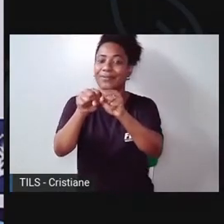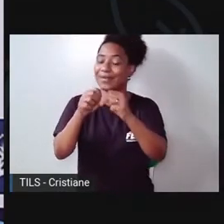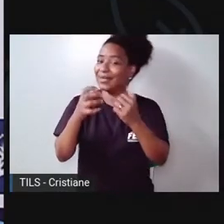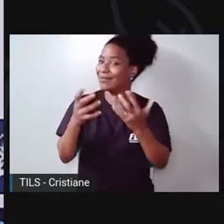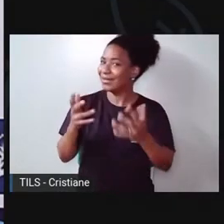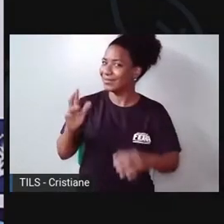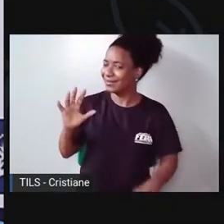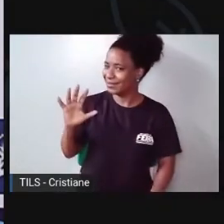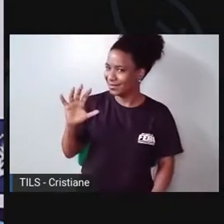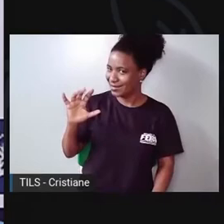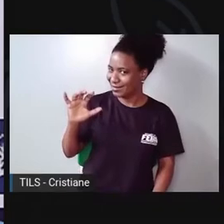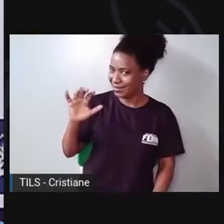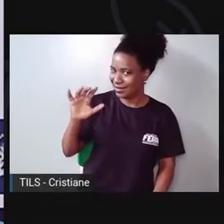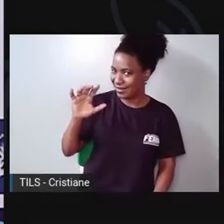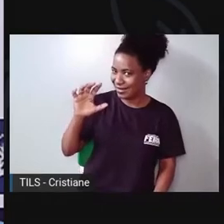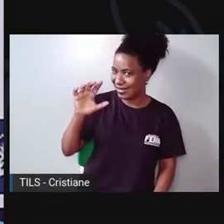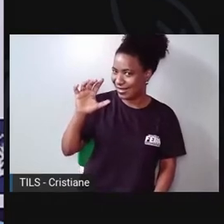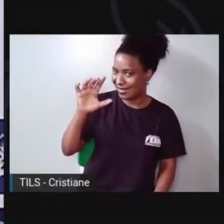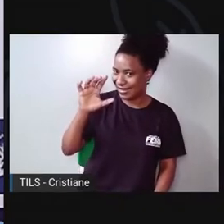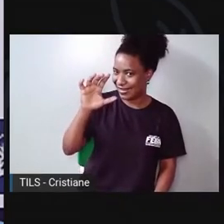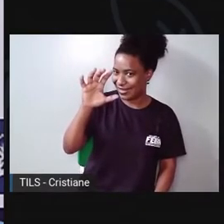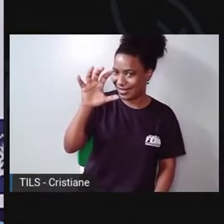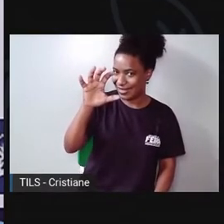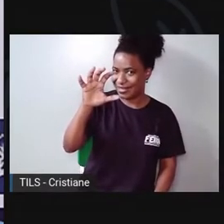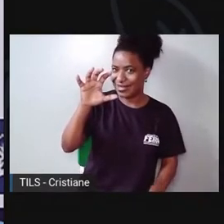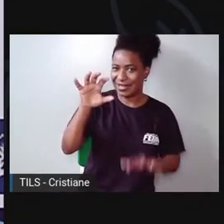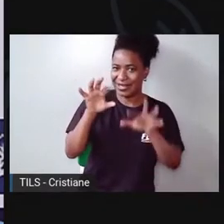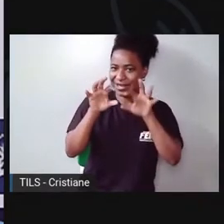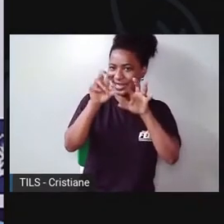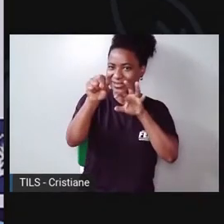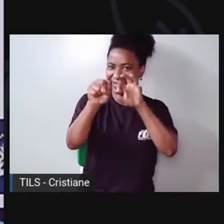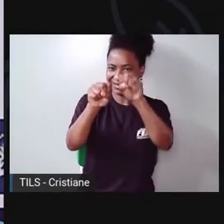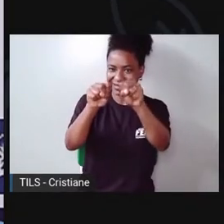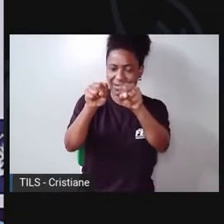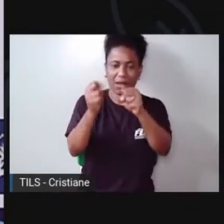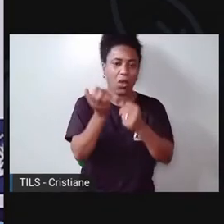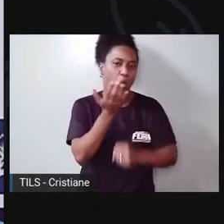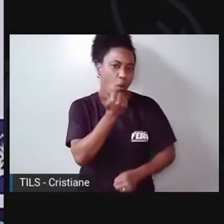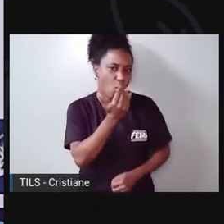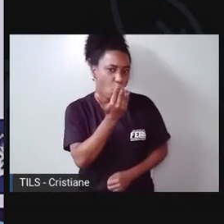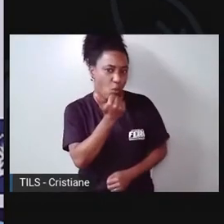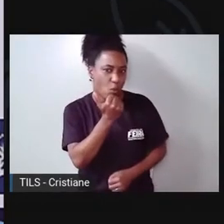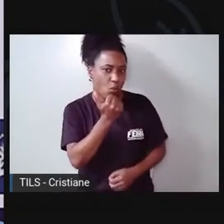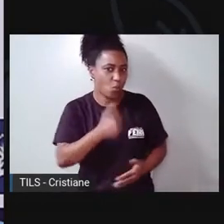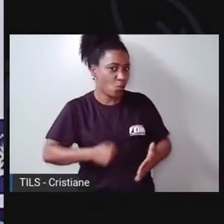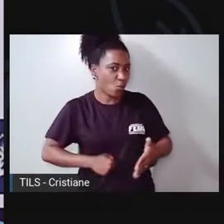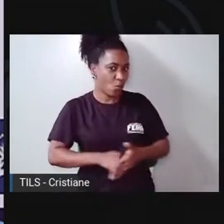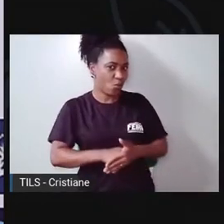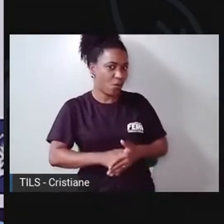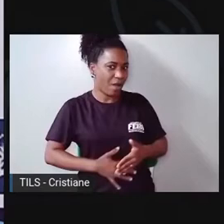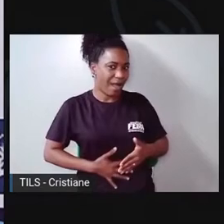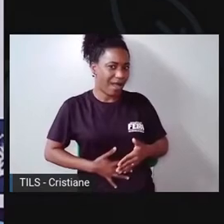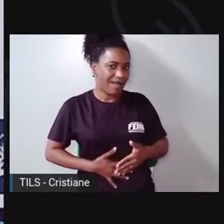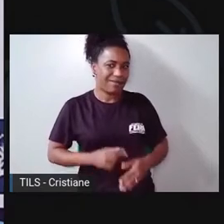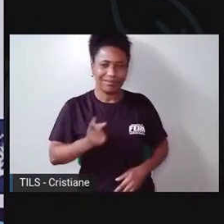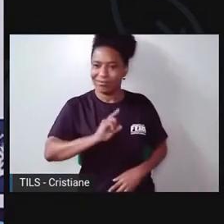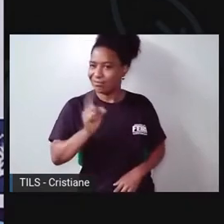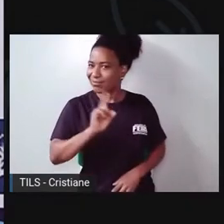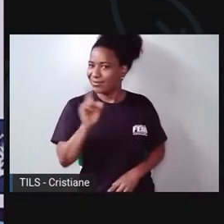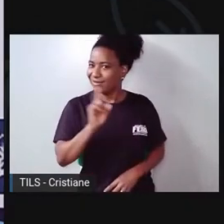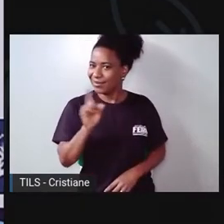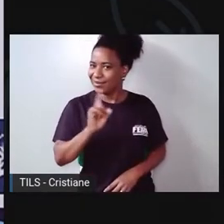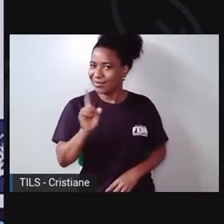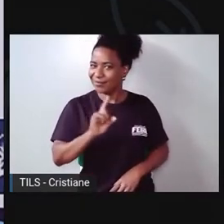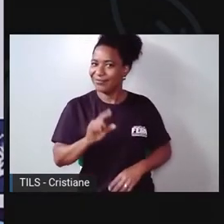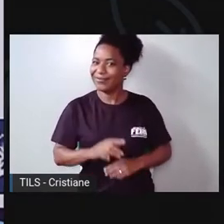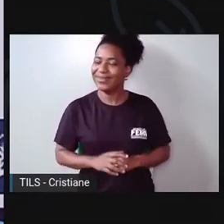diferente Ah tá querendo prender os animais para se alimentar não e ela queria alguém